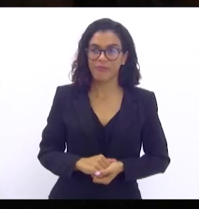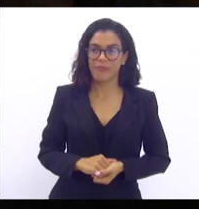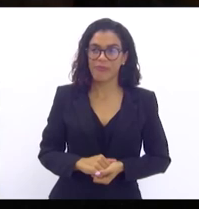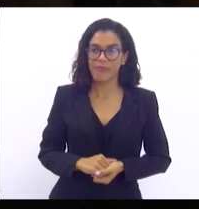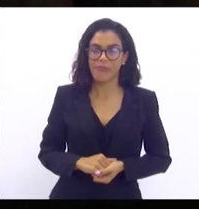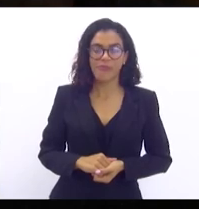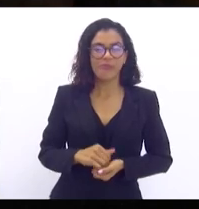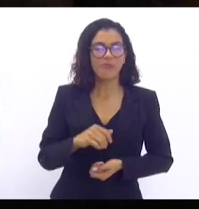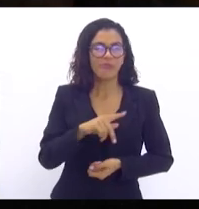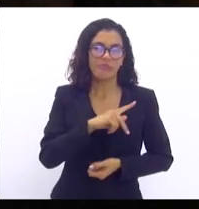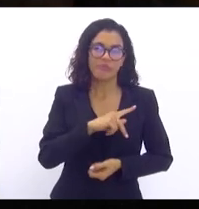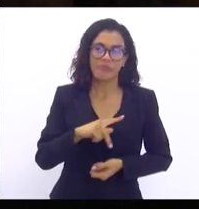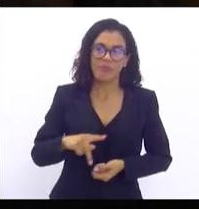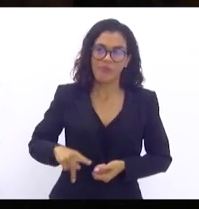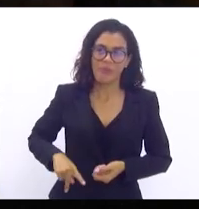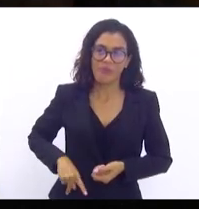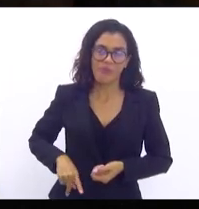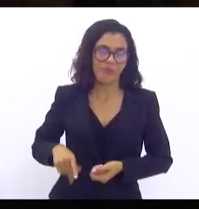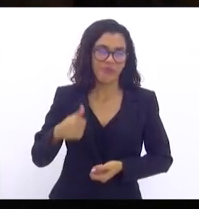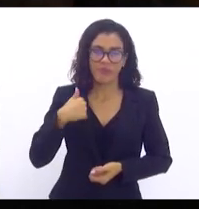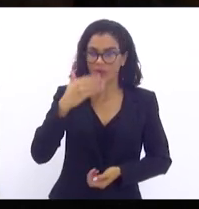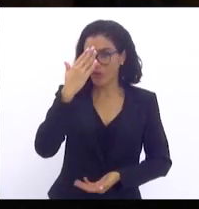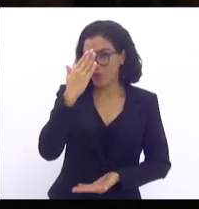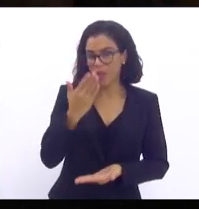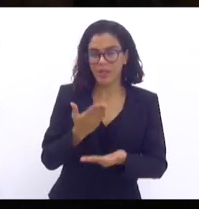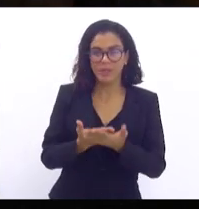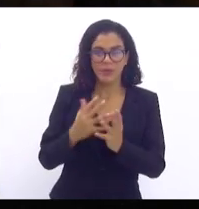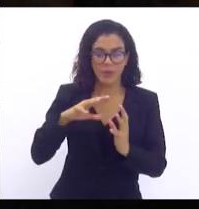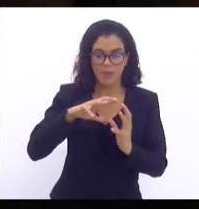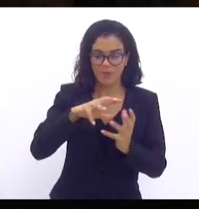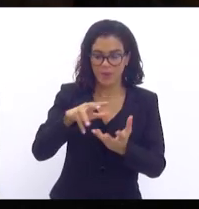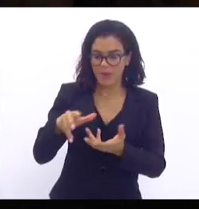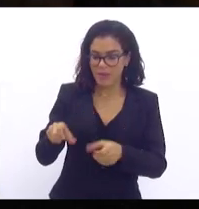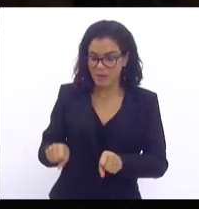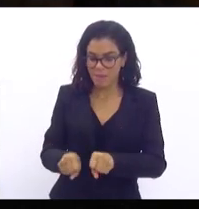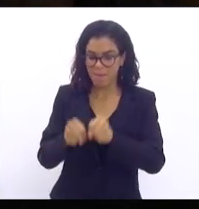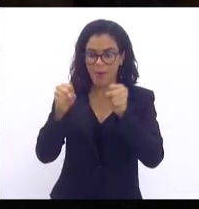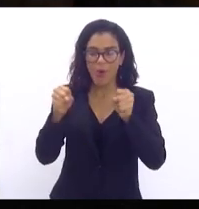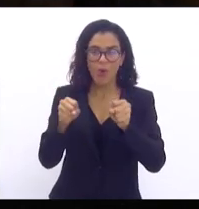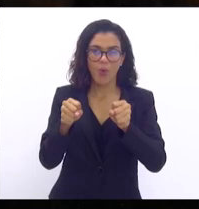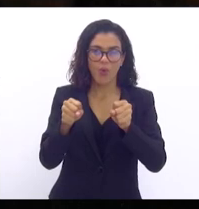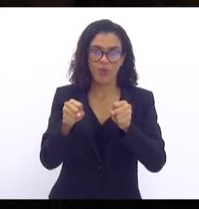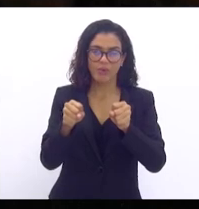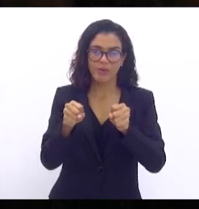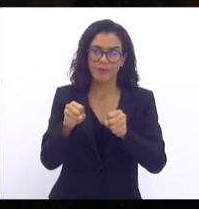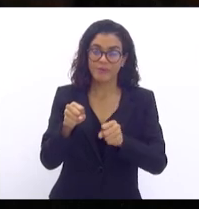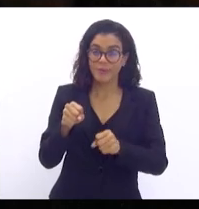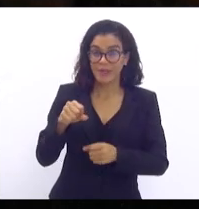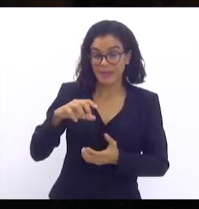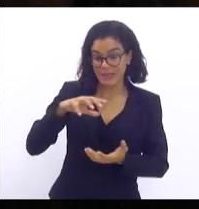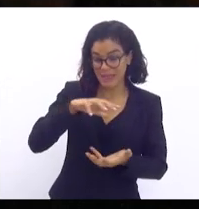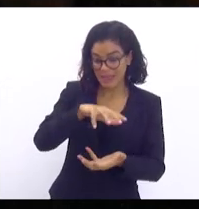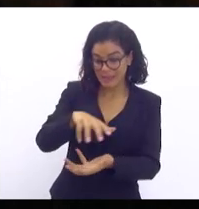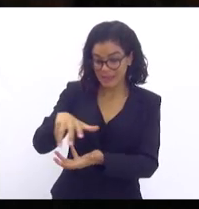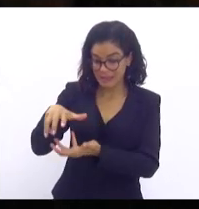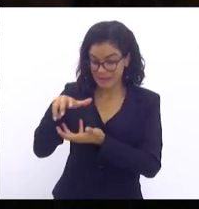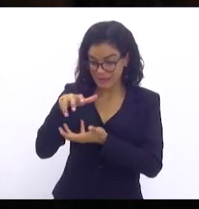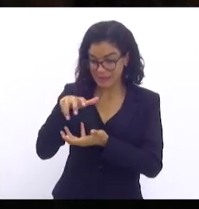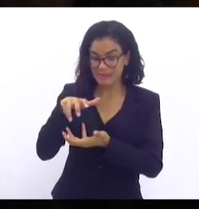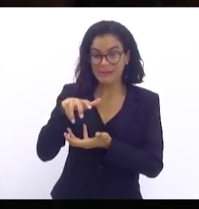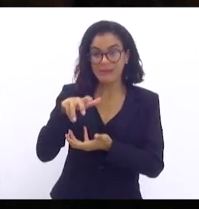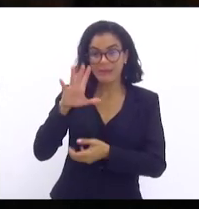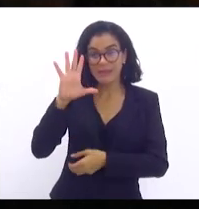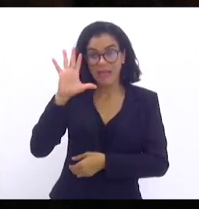Porque, senhor presidente, eu não vou acreditar que o planeta vai acabar. A Terra, a hora que resolver